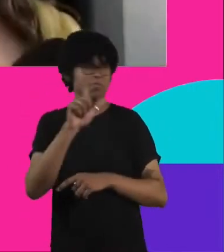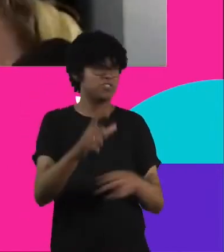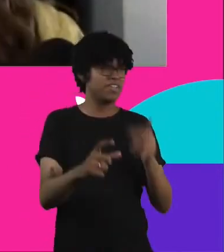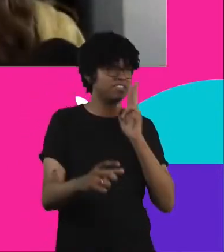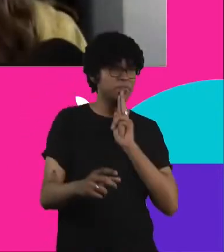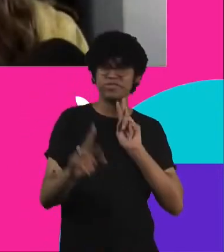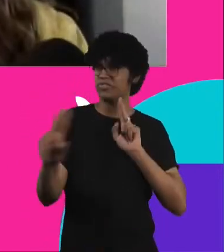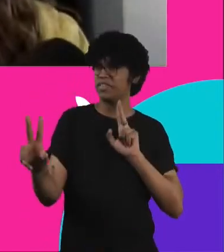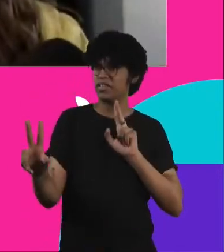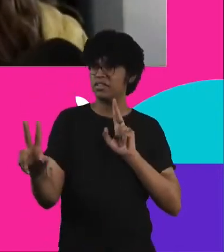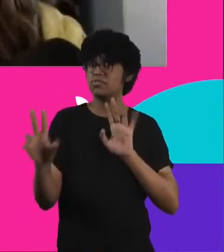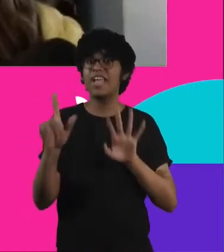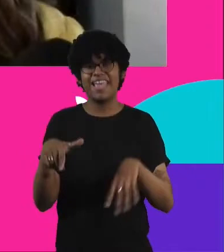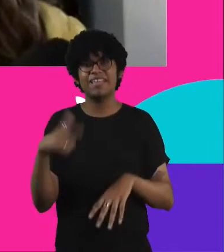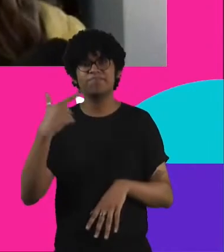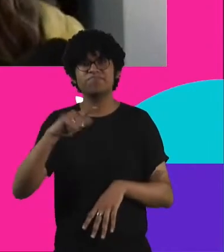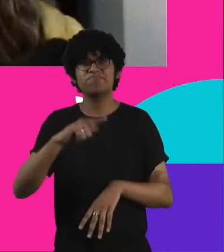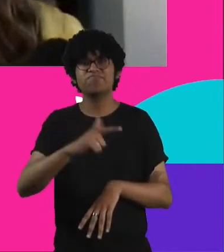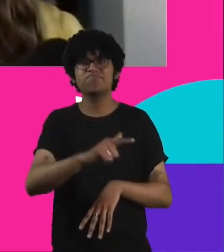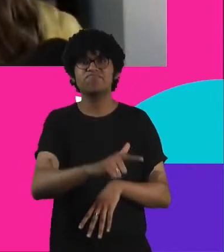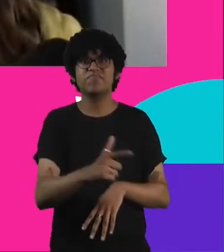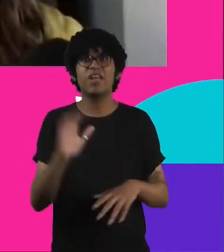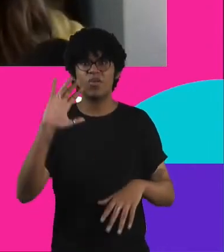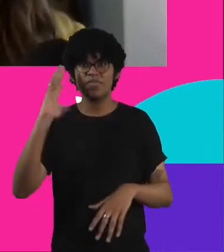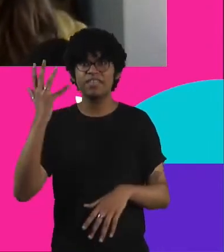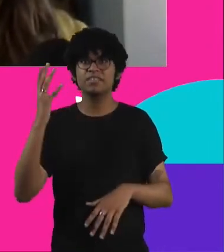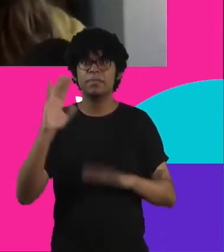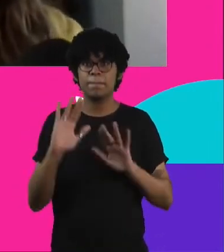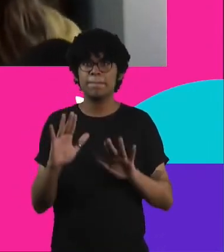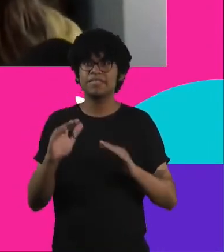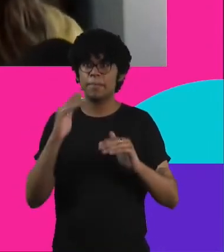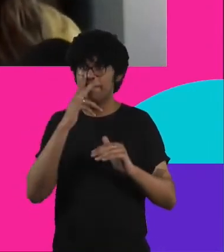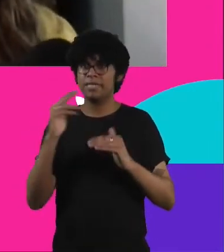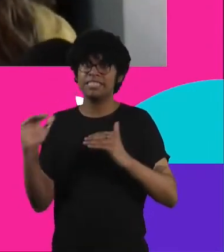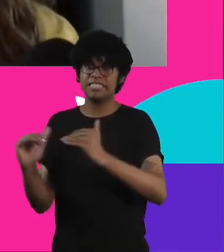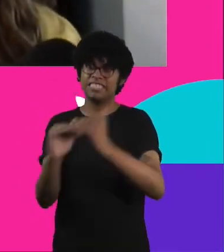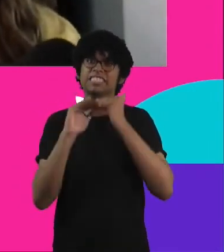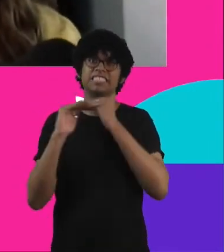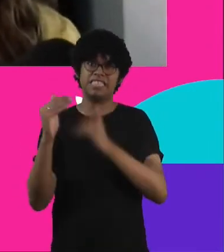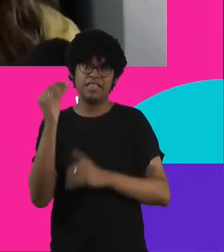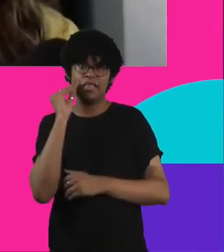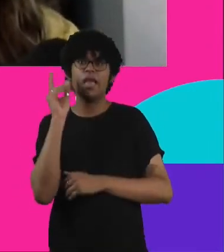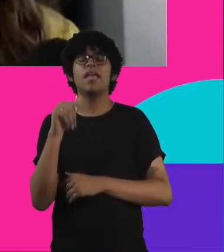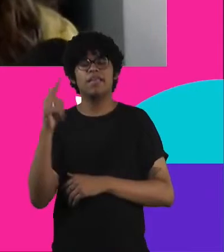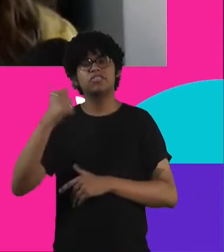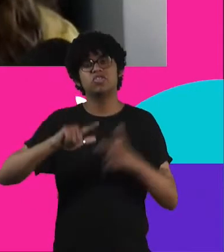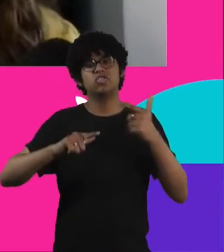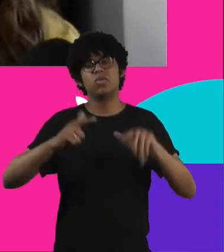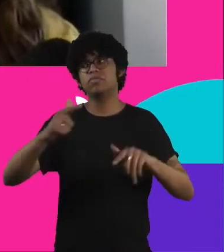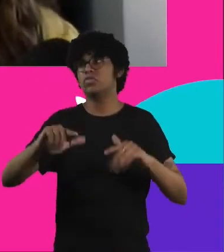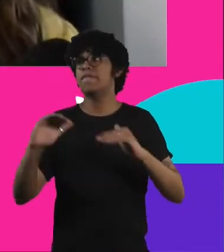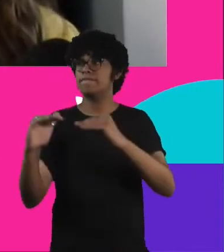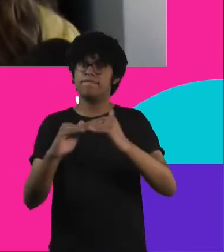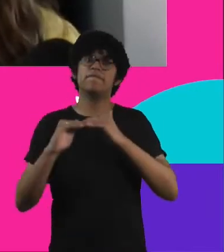as demandas são cada vez mais frequentes. Então, para uniformizar isso, é que acontecem esses recursos repetitivos, para uniformizar